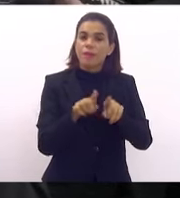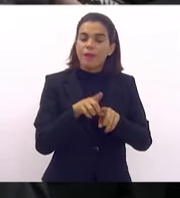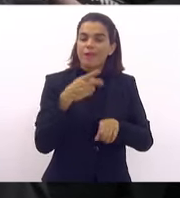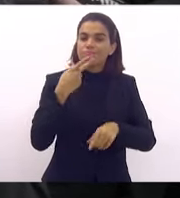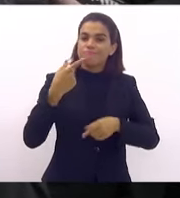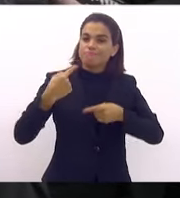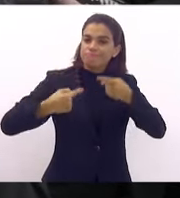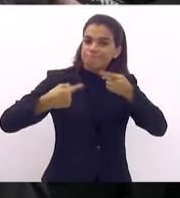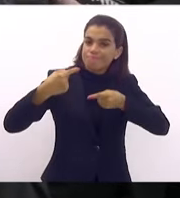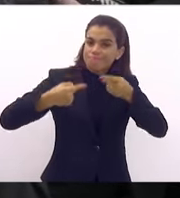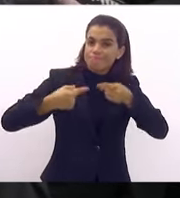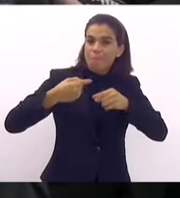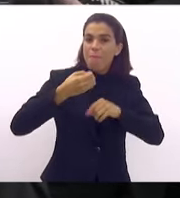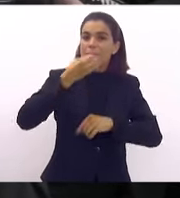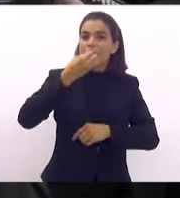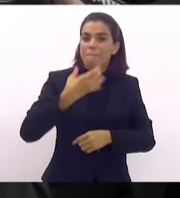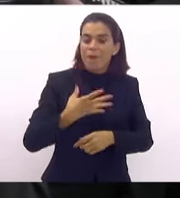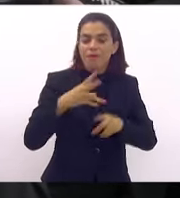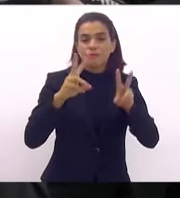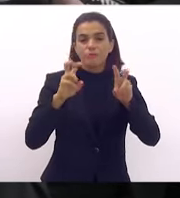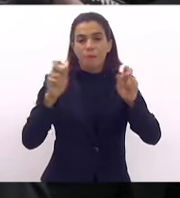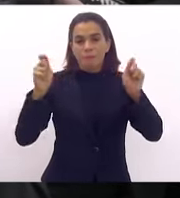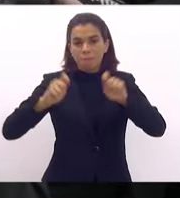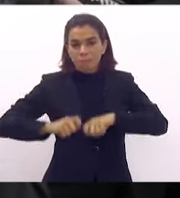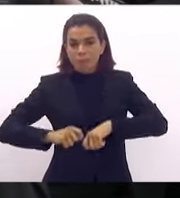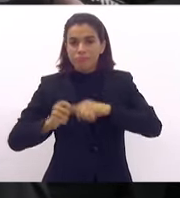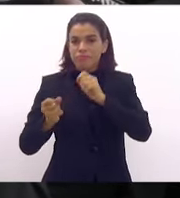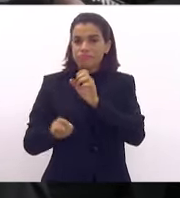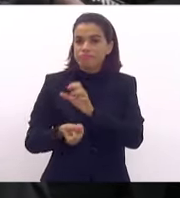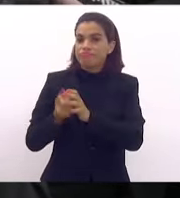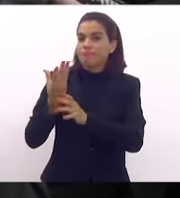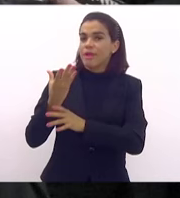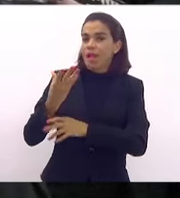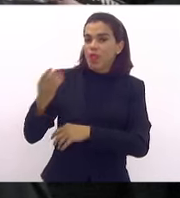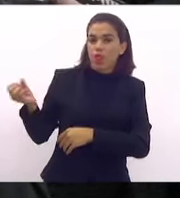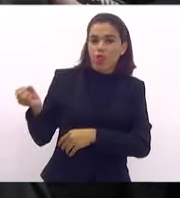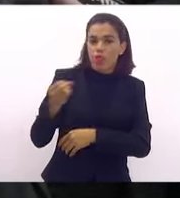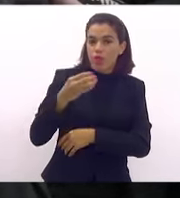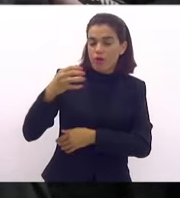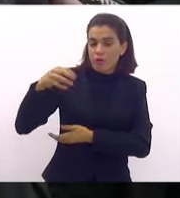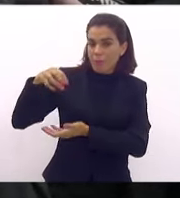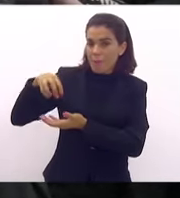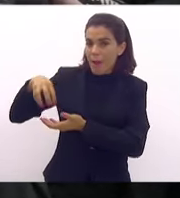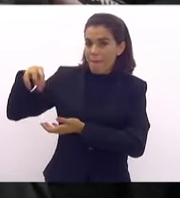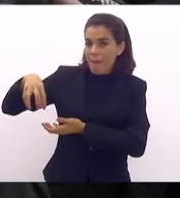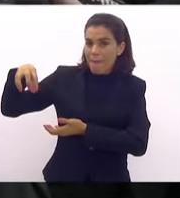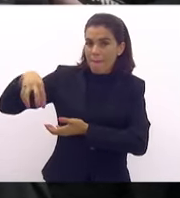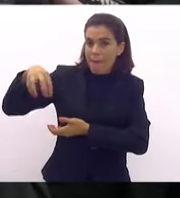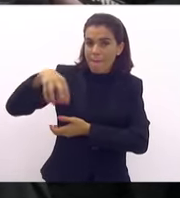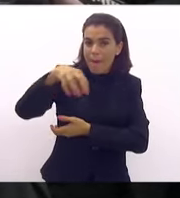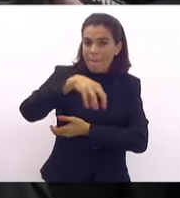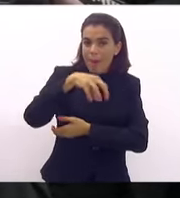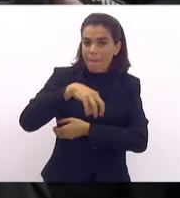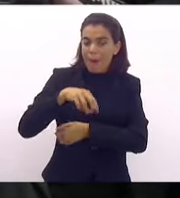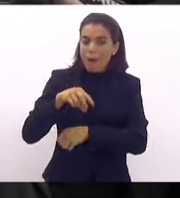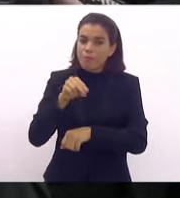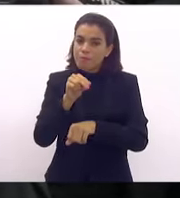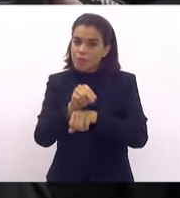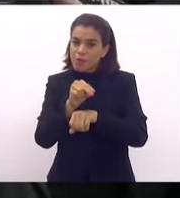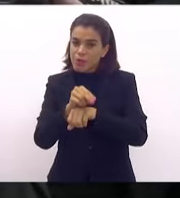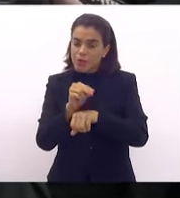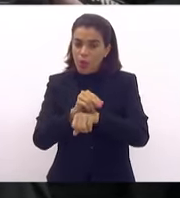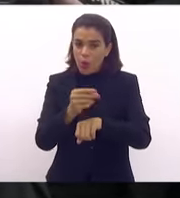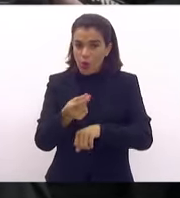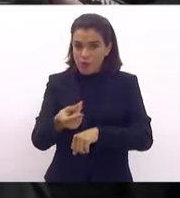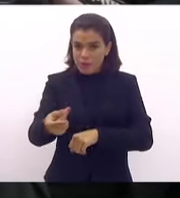questão da possibilidade de novos tipos de unidade de conservação. E aí eu quero também esclarecer. Você ter